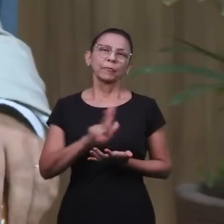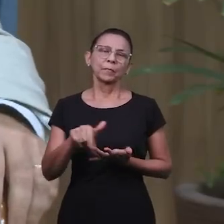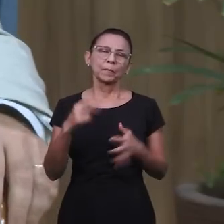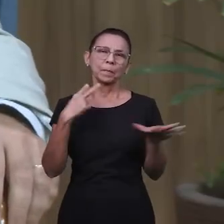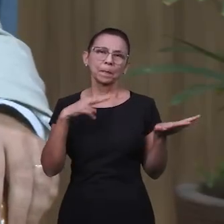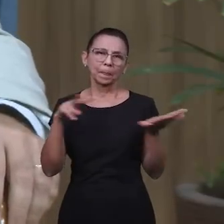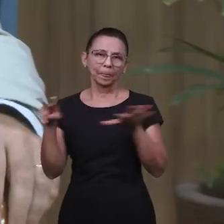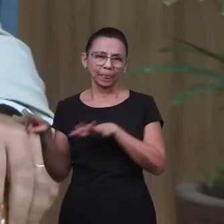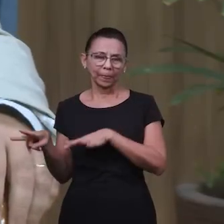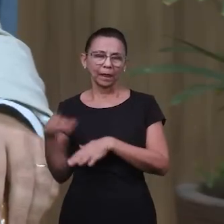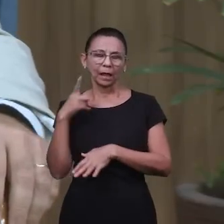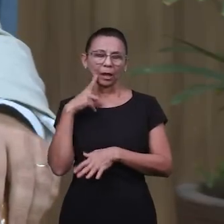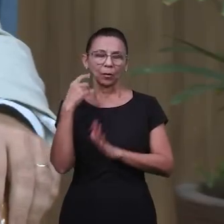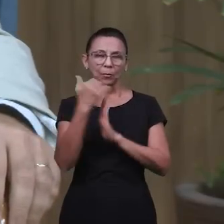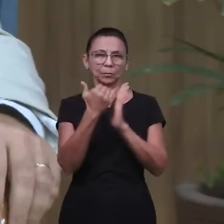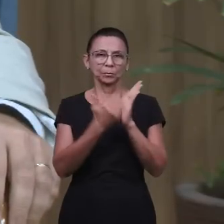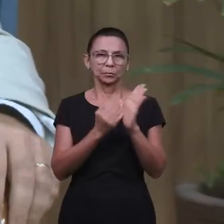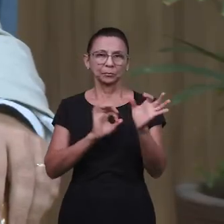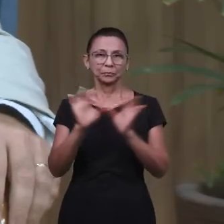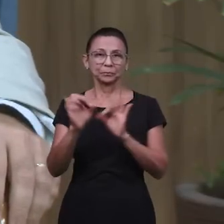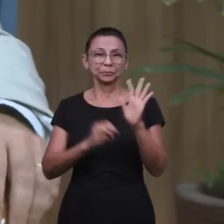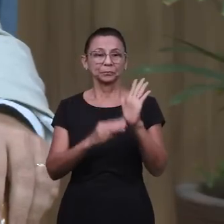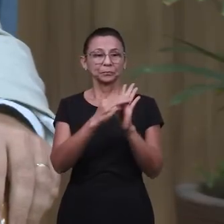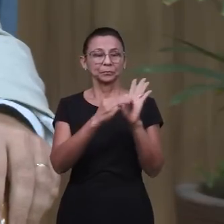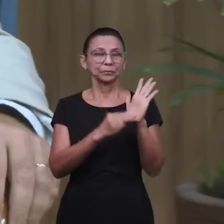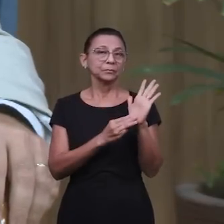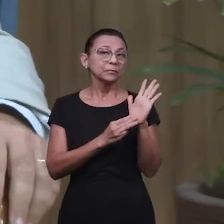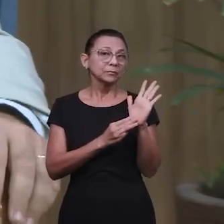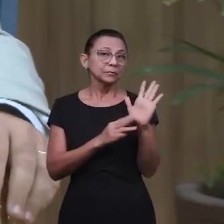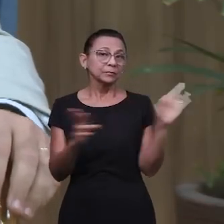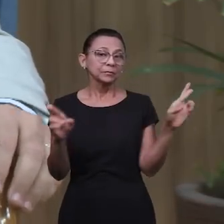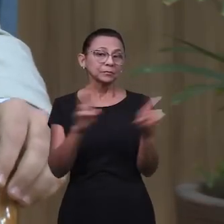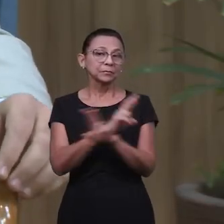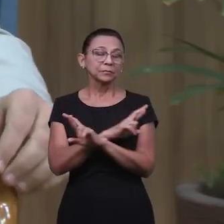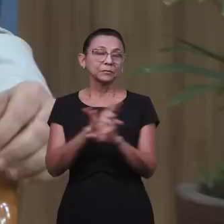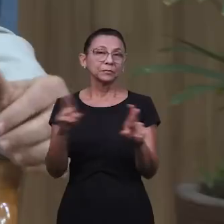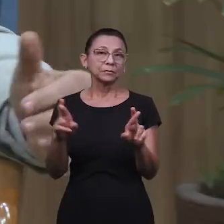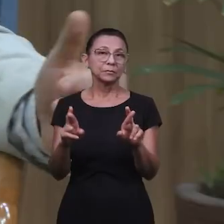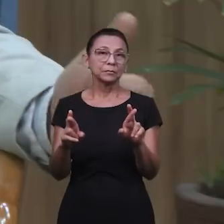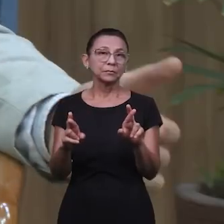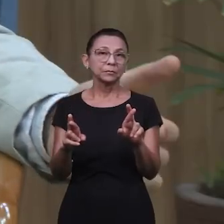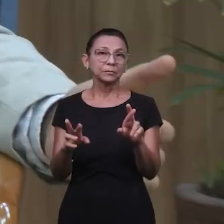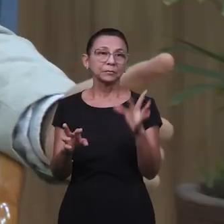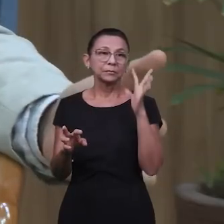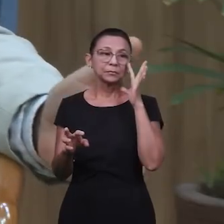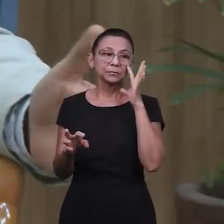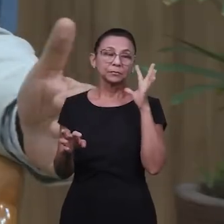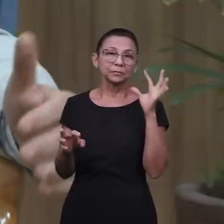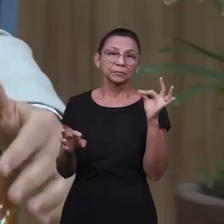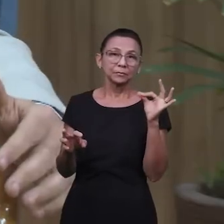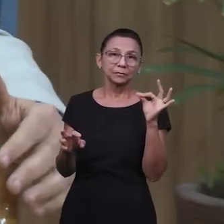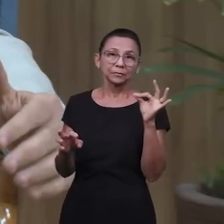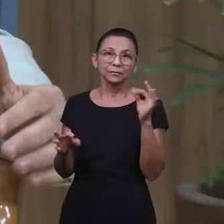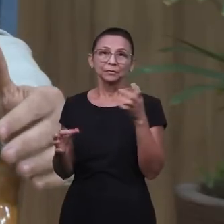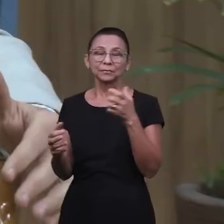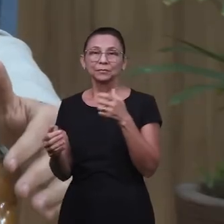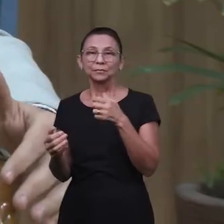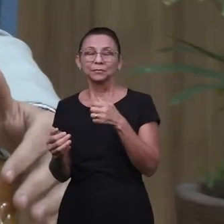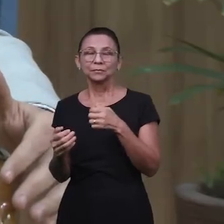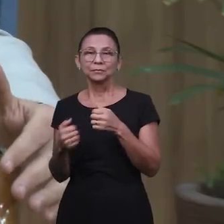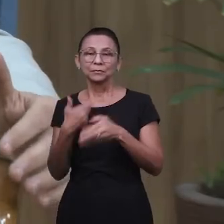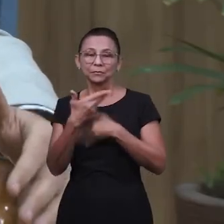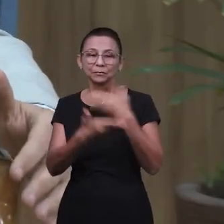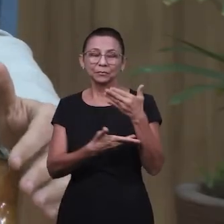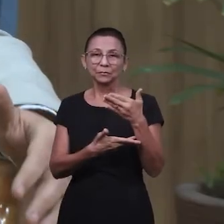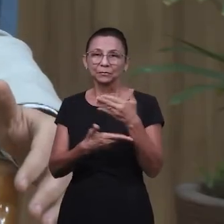temos abordado aqui no quadro Organização e Método a relação entre a atenção e o afeto no